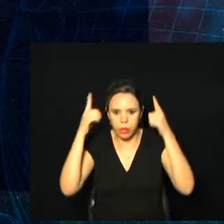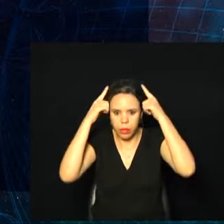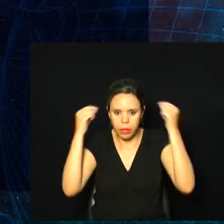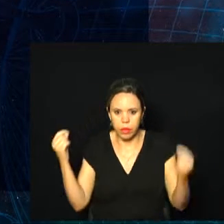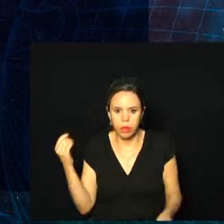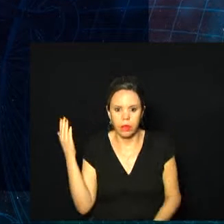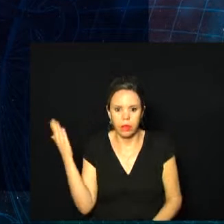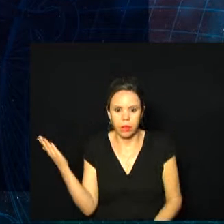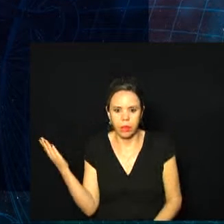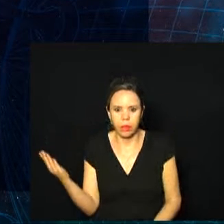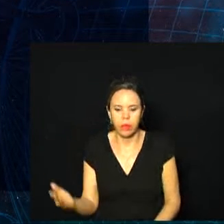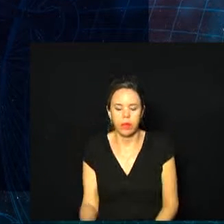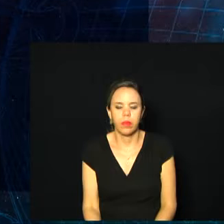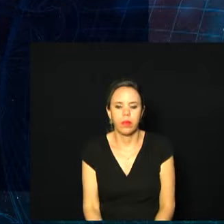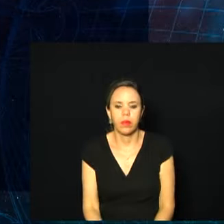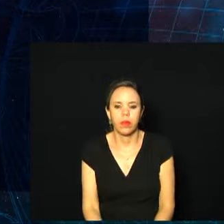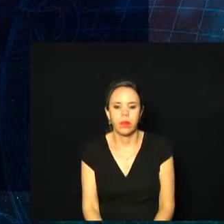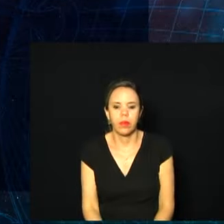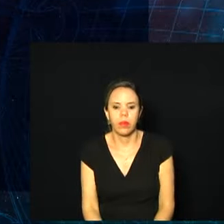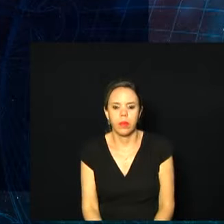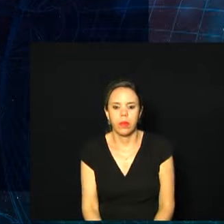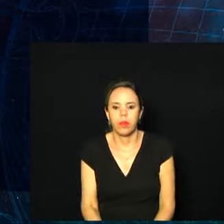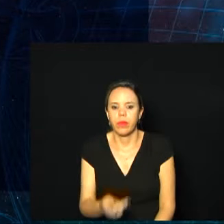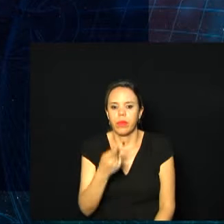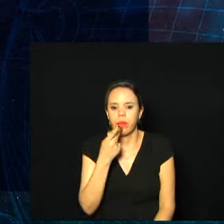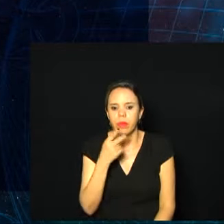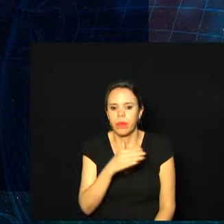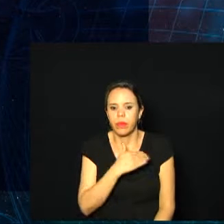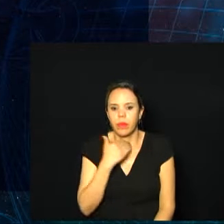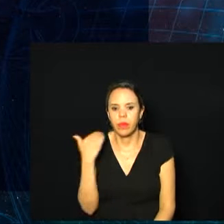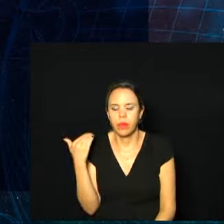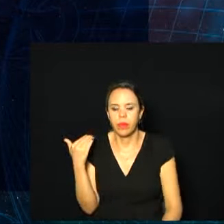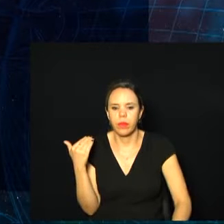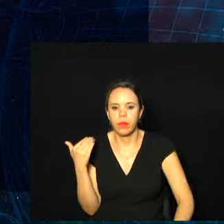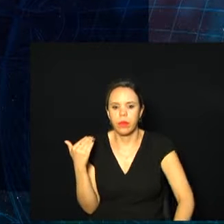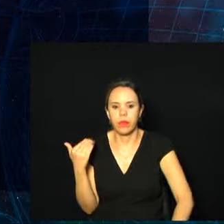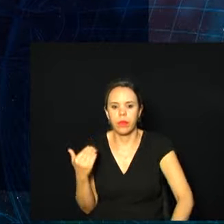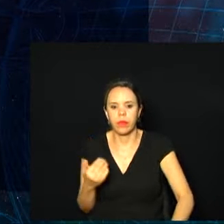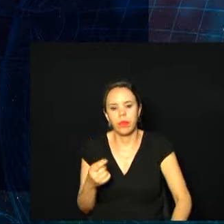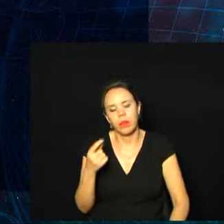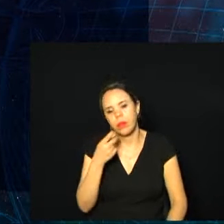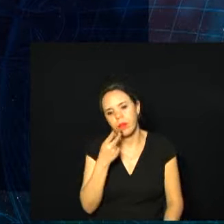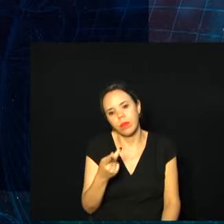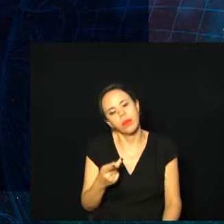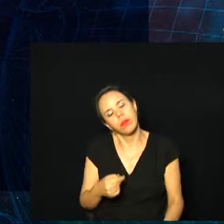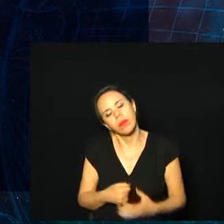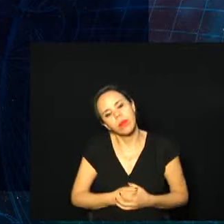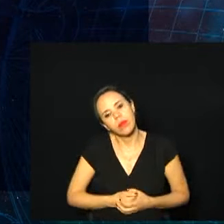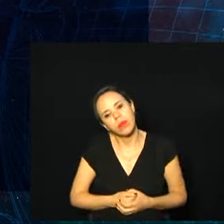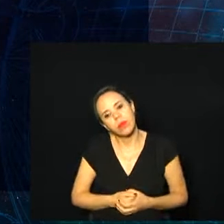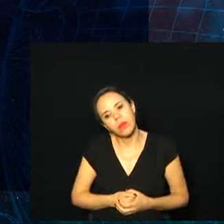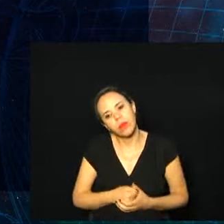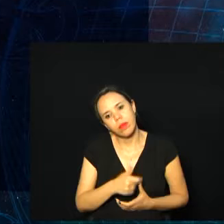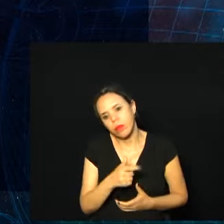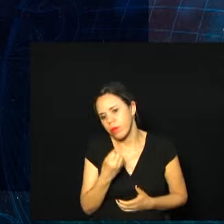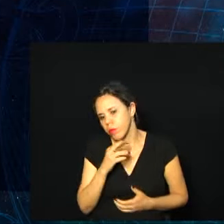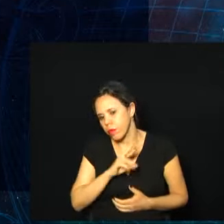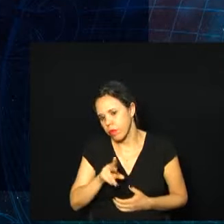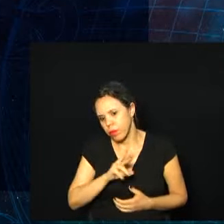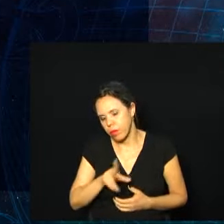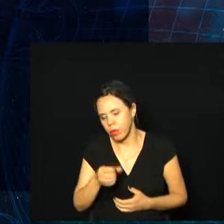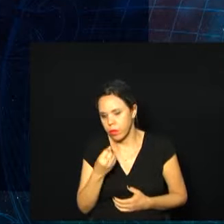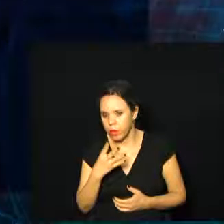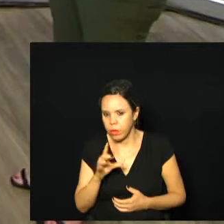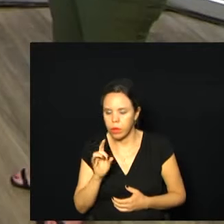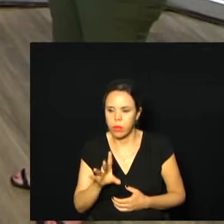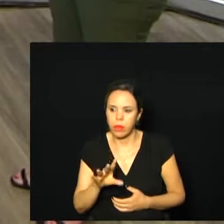e Olambra, 15. Quando a gente fala, então, nos óbitos, a gente fala aí de uma não tão boa, que o óbito só